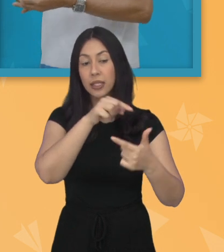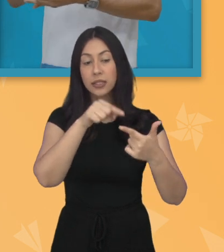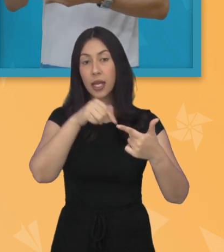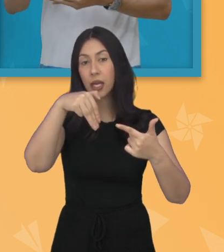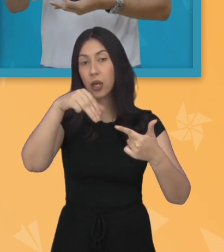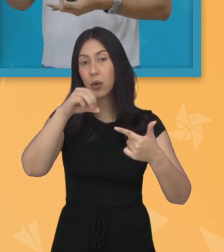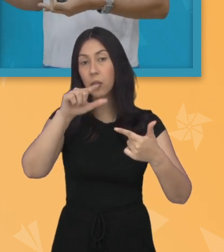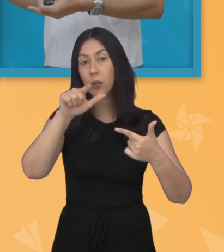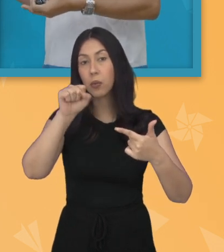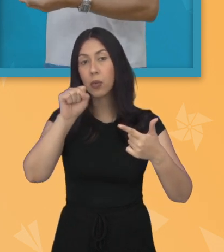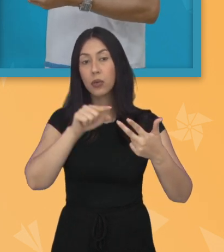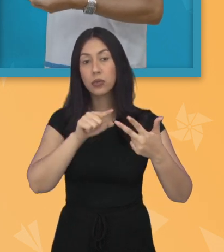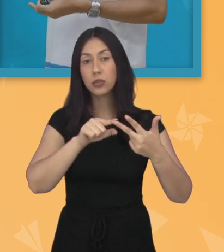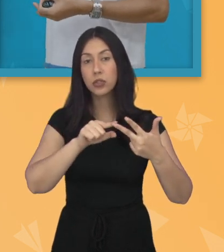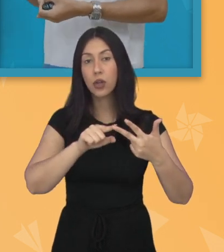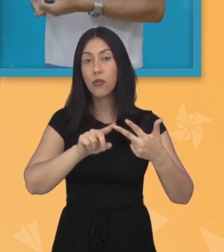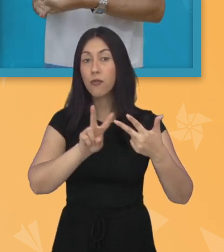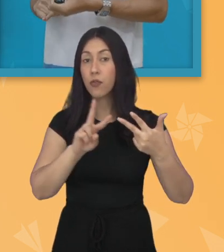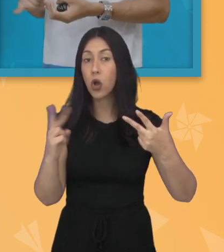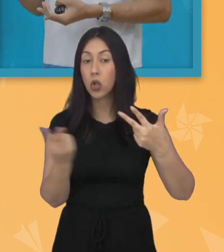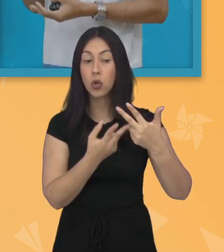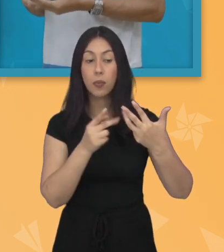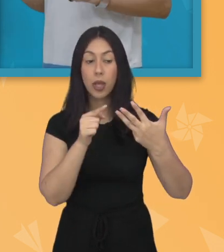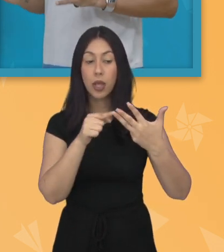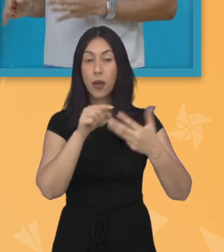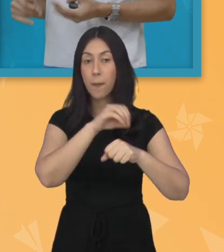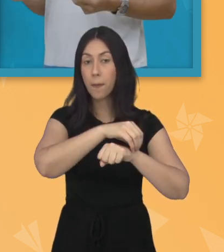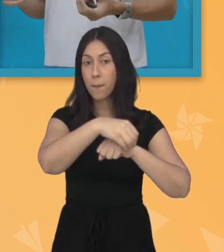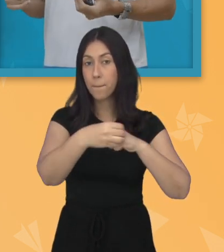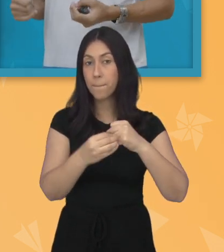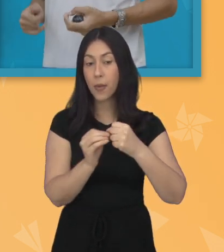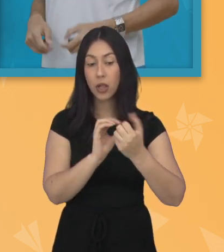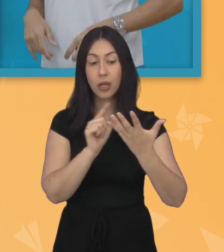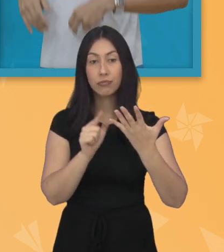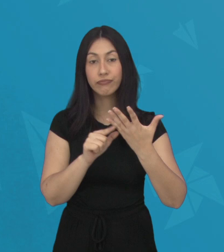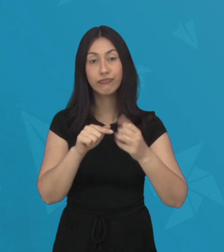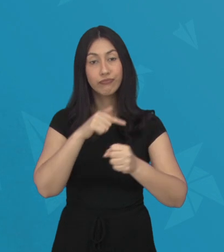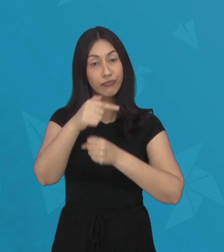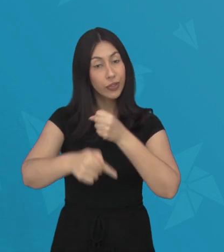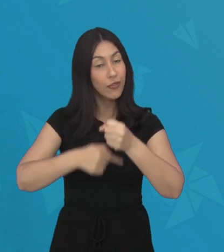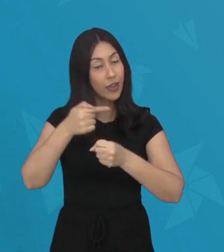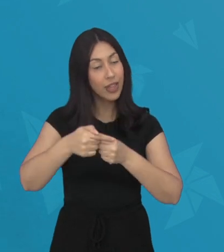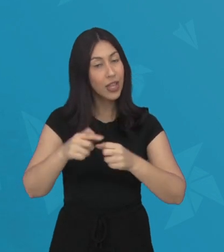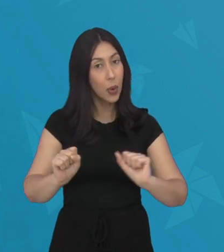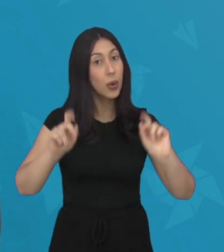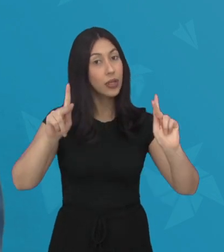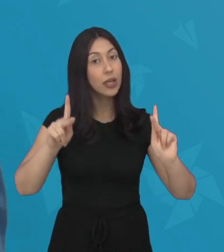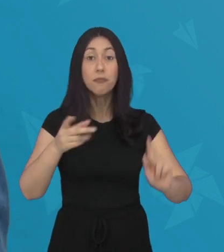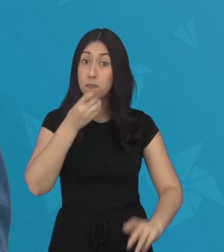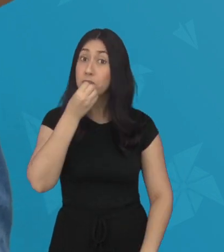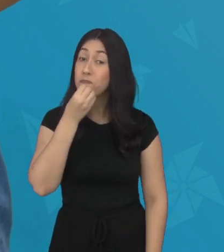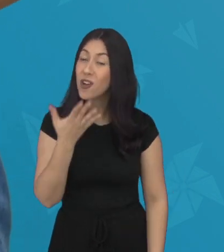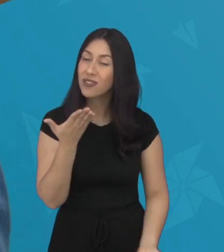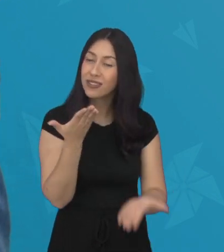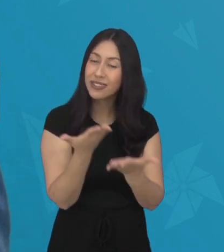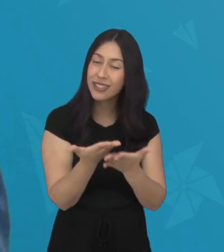mols, volume, número de moléculas e número de átomos. Tudo bem? Eu desejo a vocês